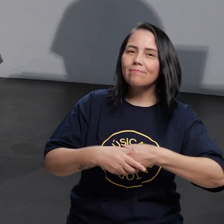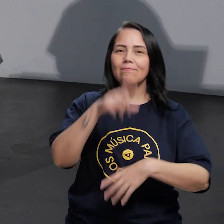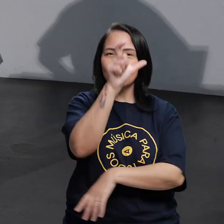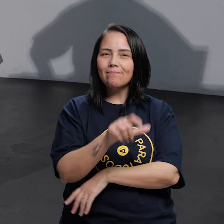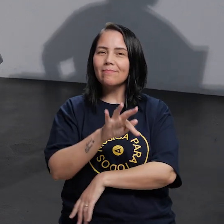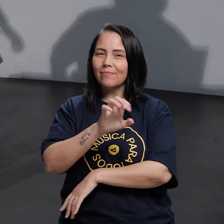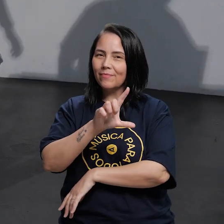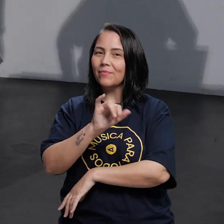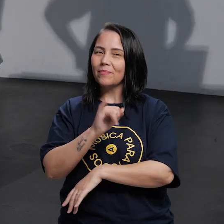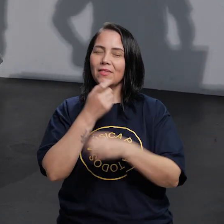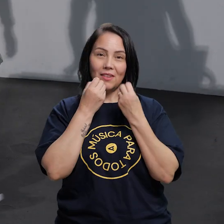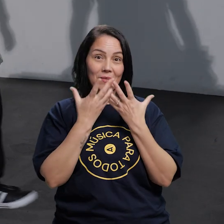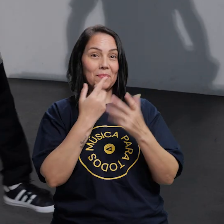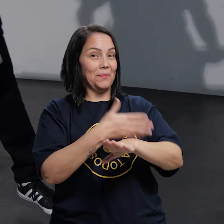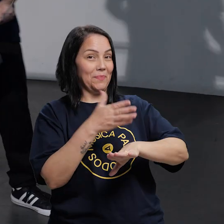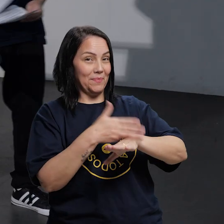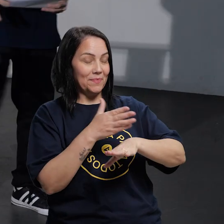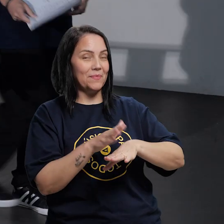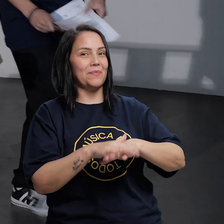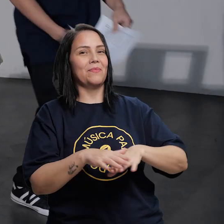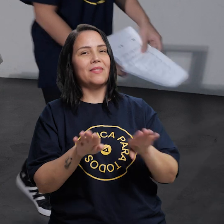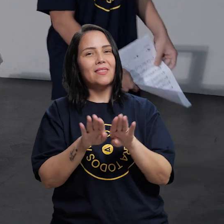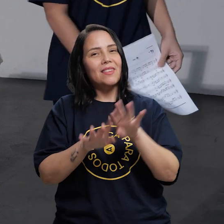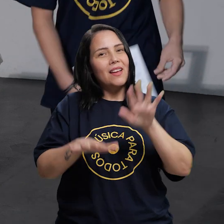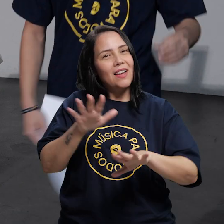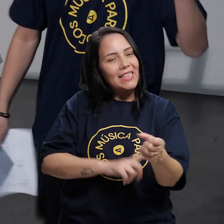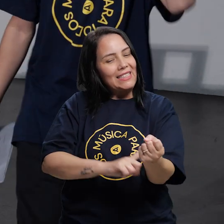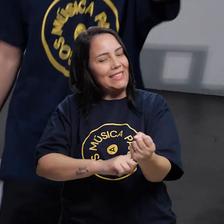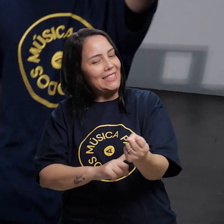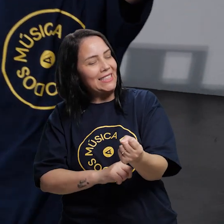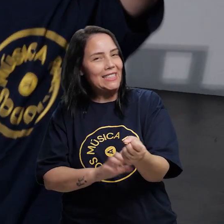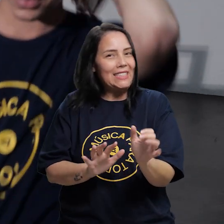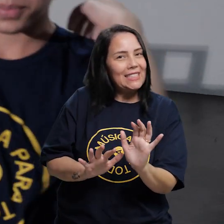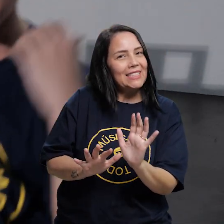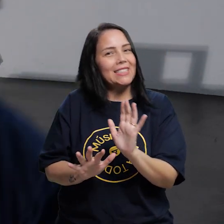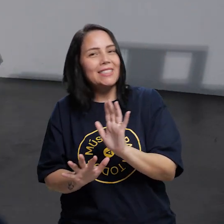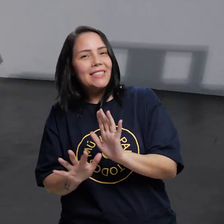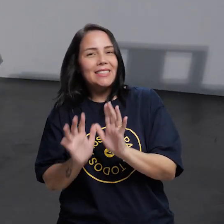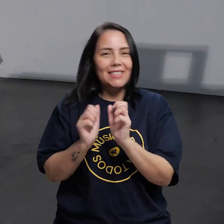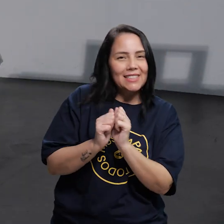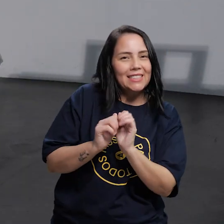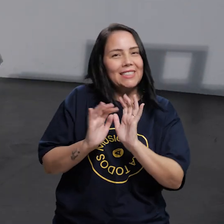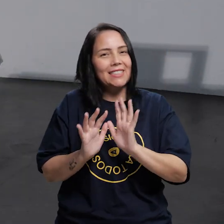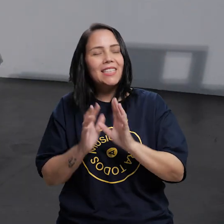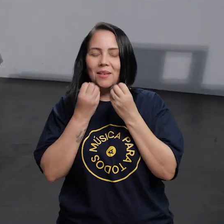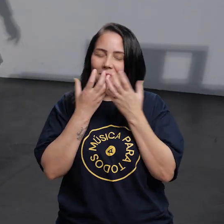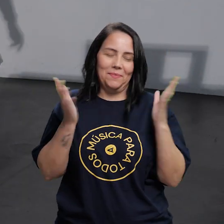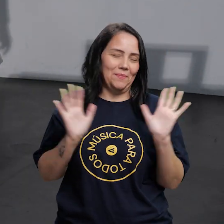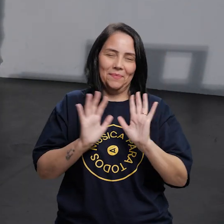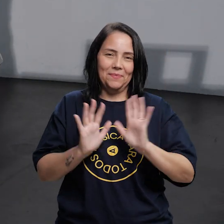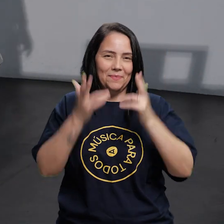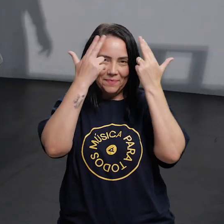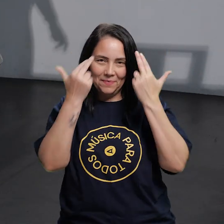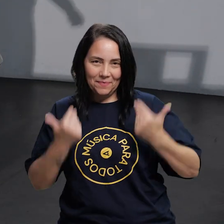Parabéns, Felipe. Isso aí. A gente ensaiou bastante também, né? Mas às vezes o nervoso, né? O nervoso tá aqui, tá junto, mas